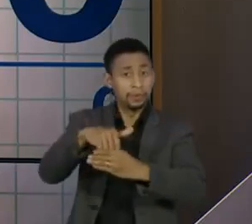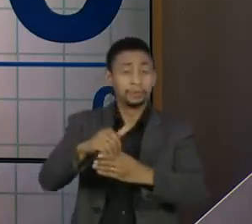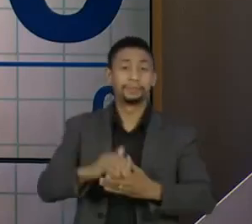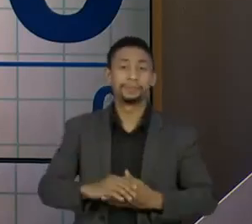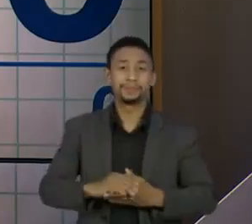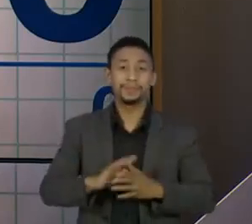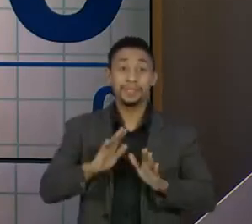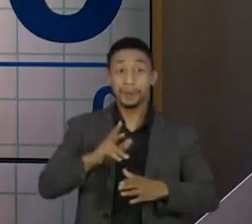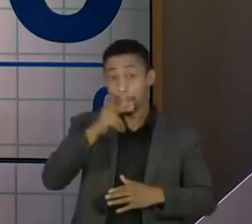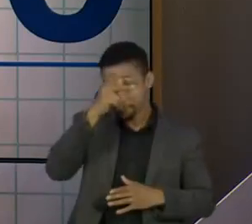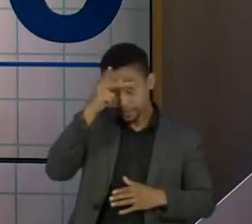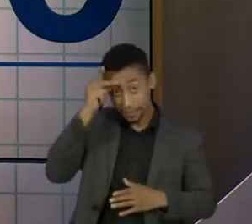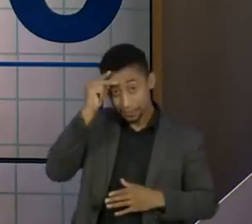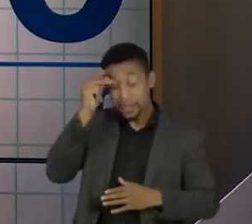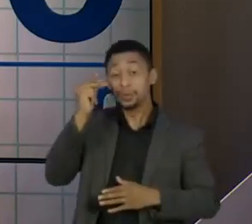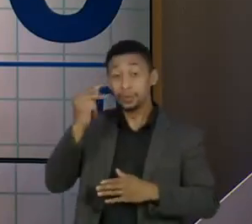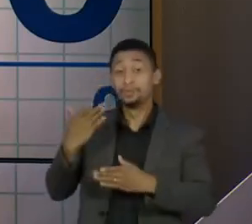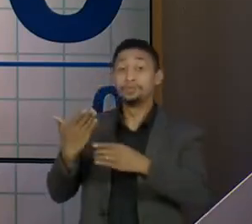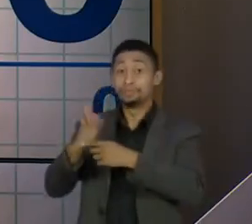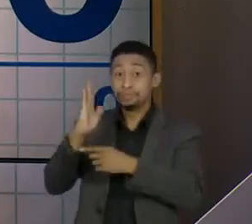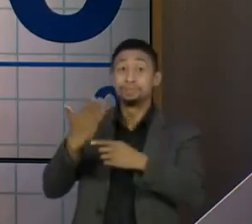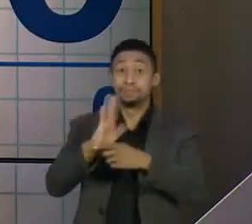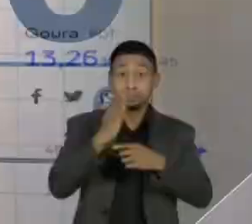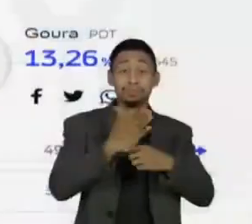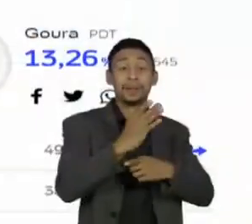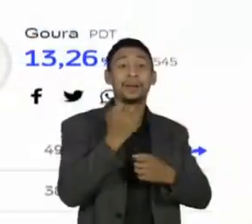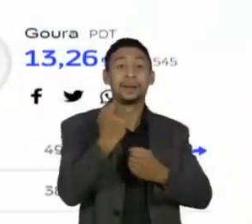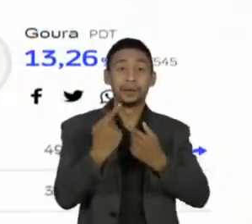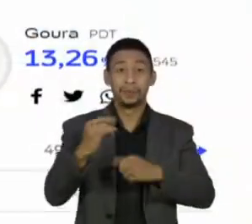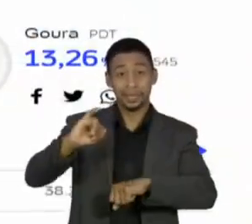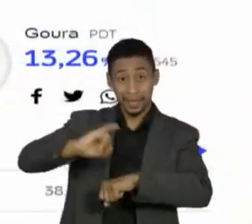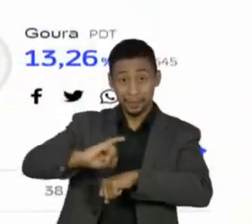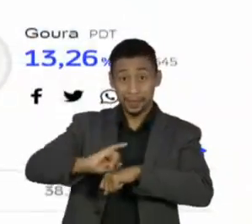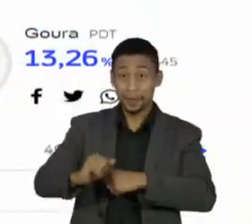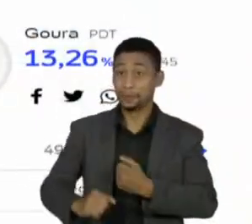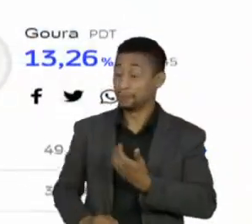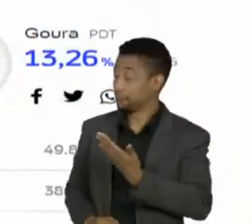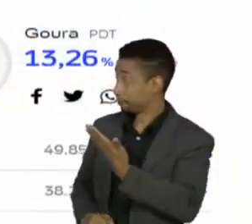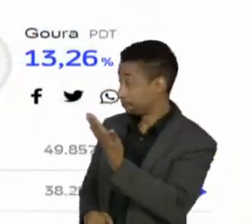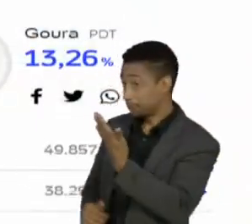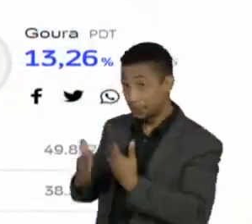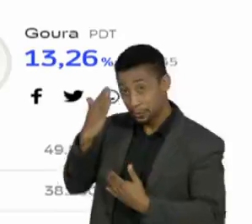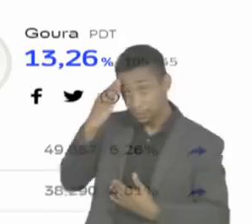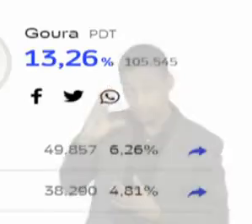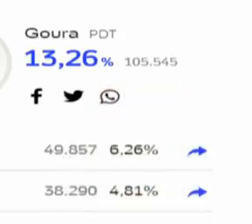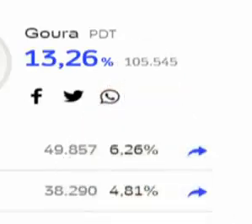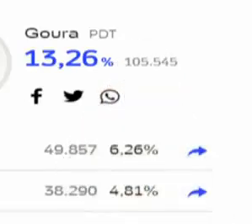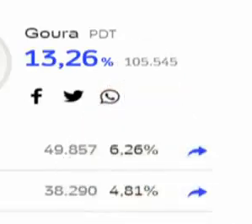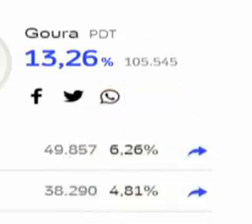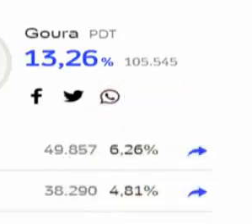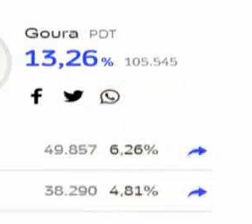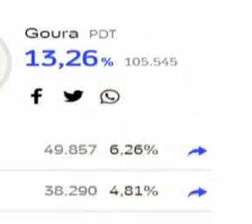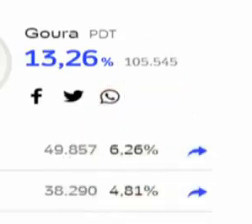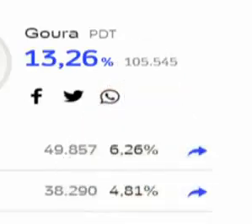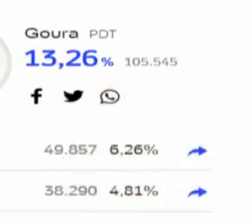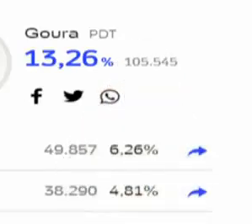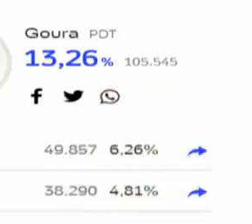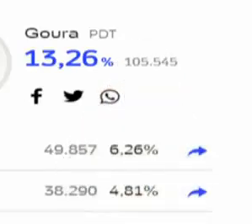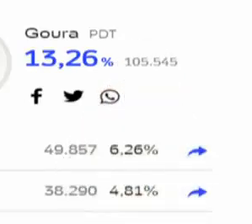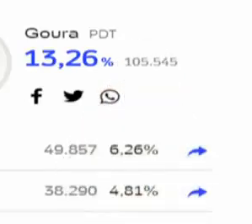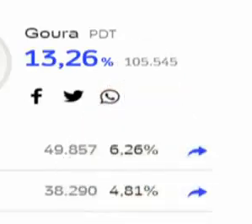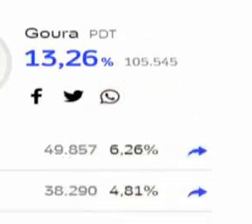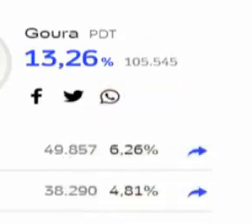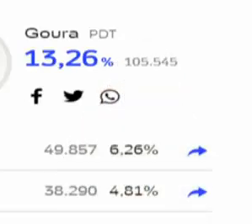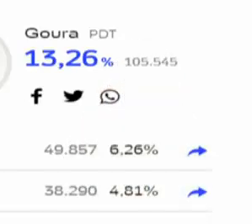Já temos prefeito eleito em capitais, em uma capital. Vamos ver? Em Curitiba, 95% dos votos apurados. O atual prefeito